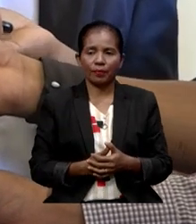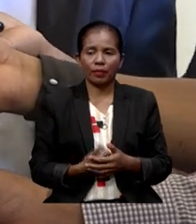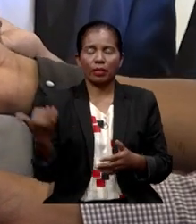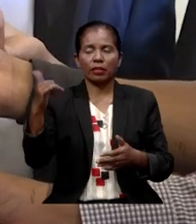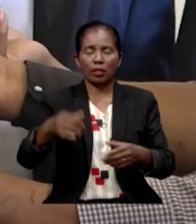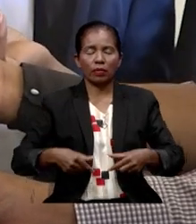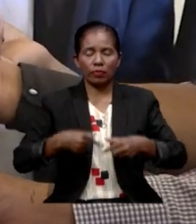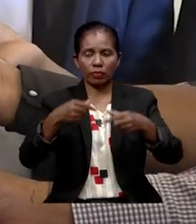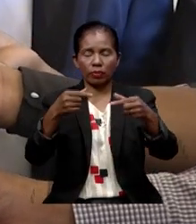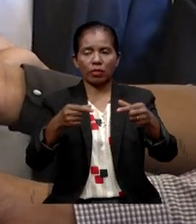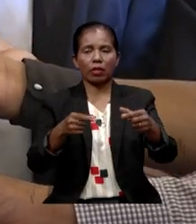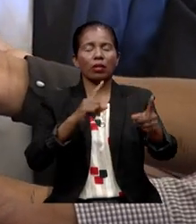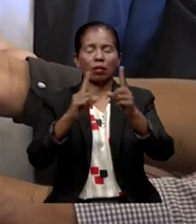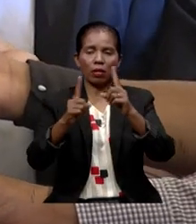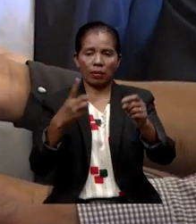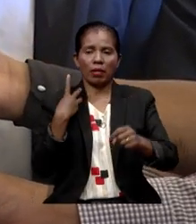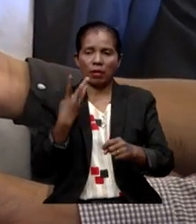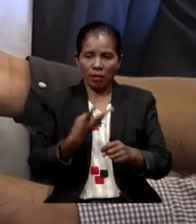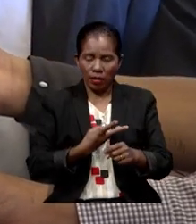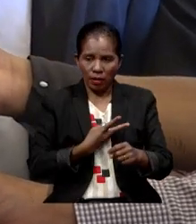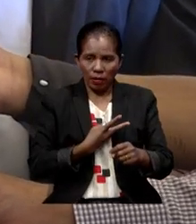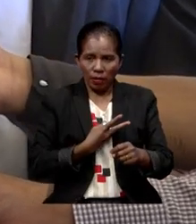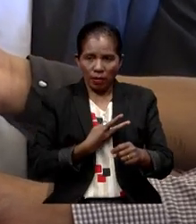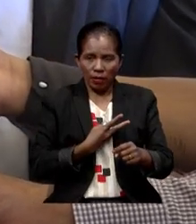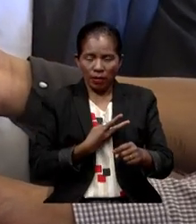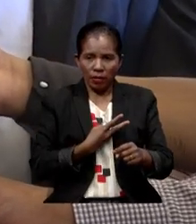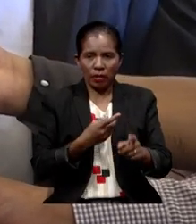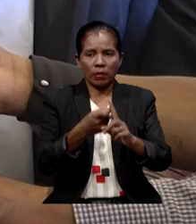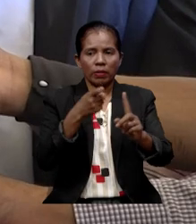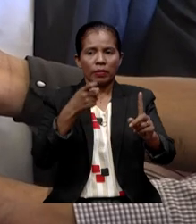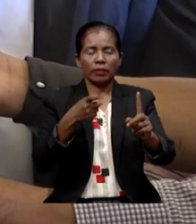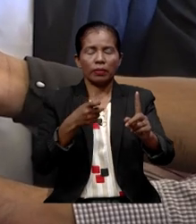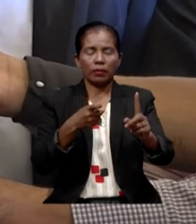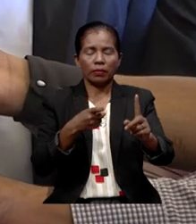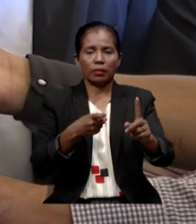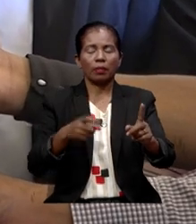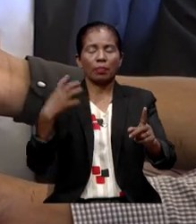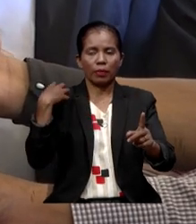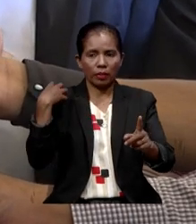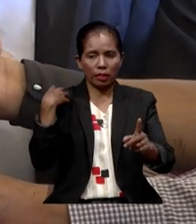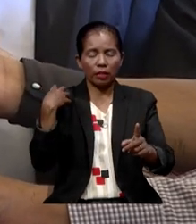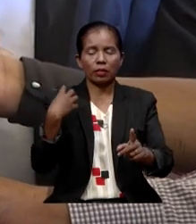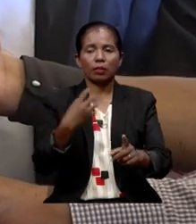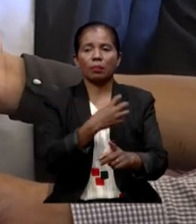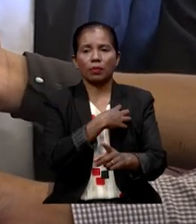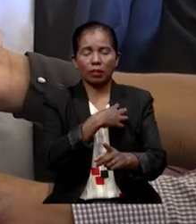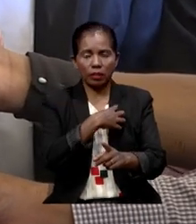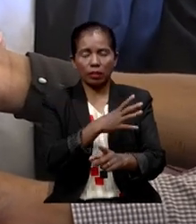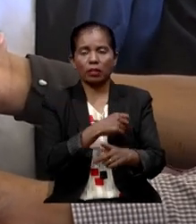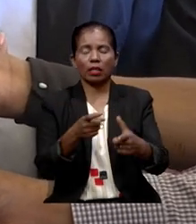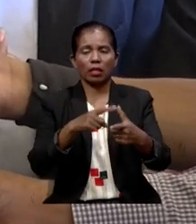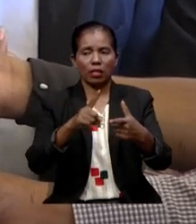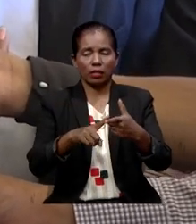sirafona vizio husi amania polícia no mos parte imigração halona sam para